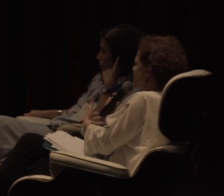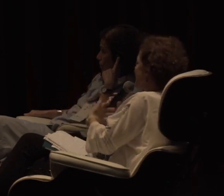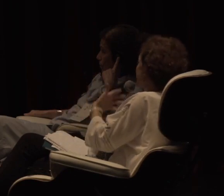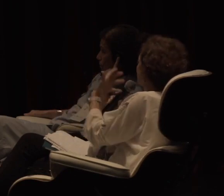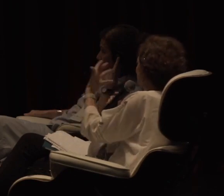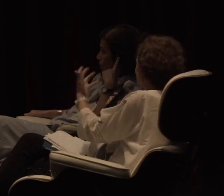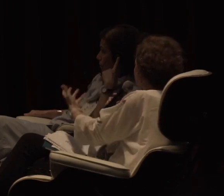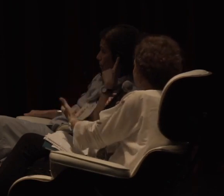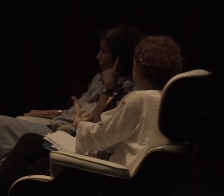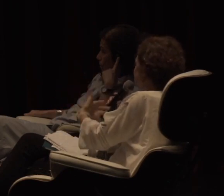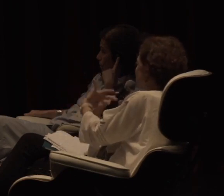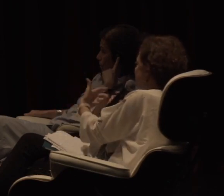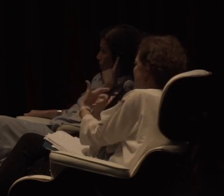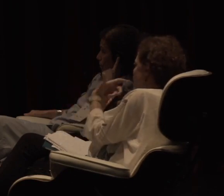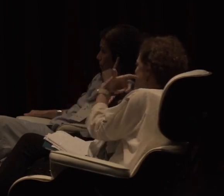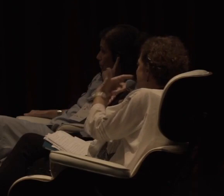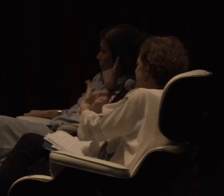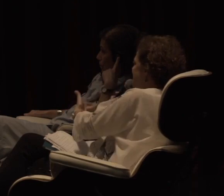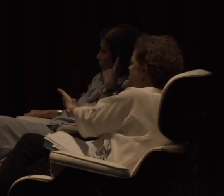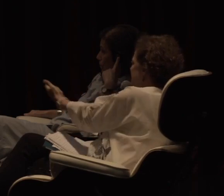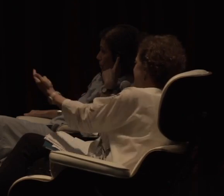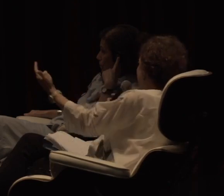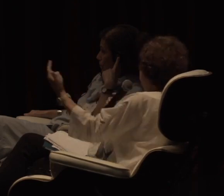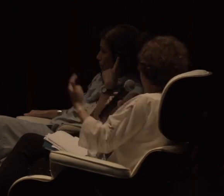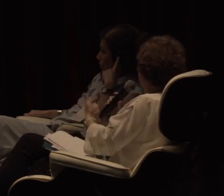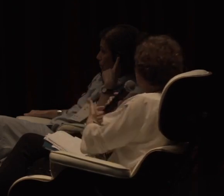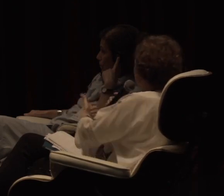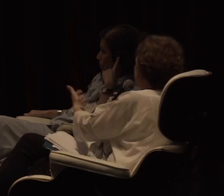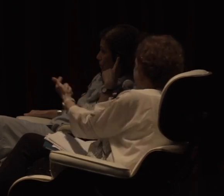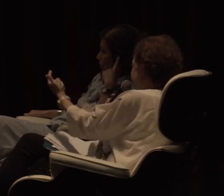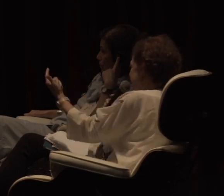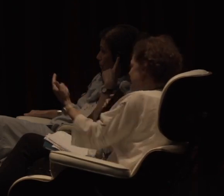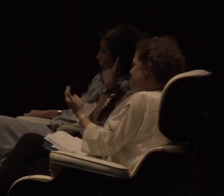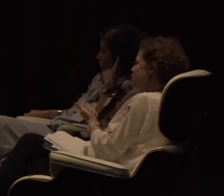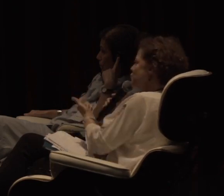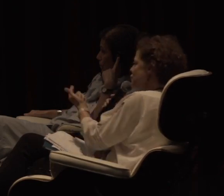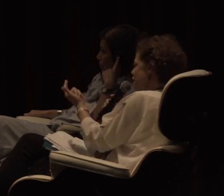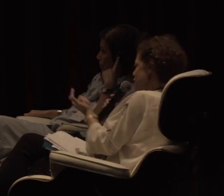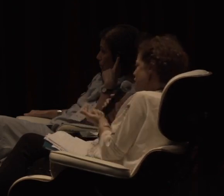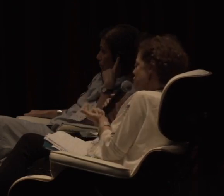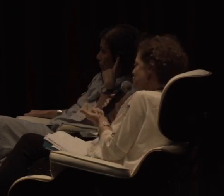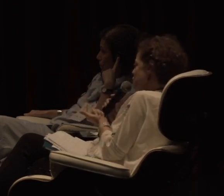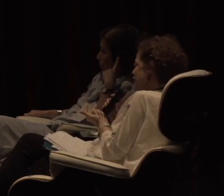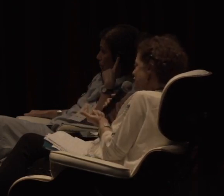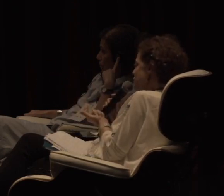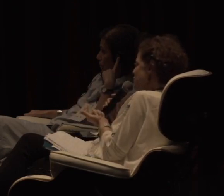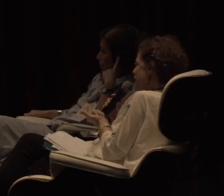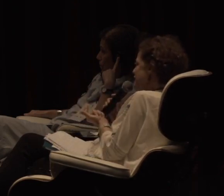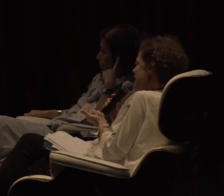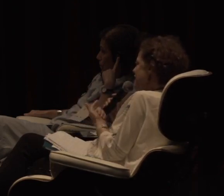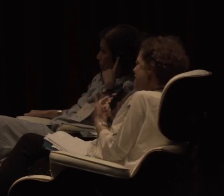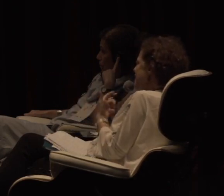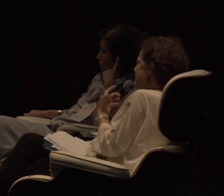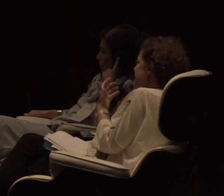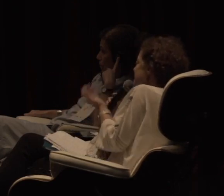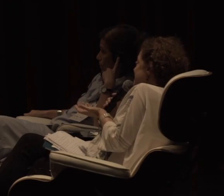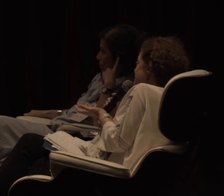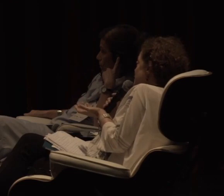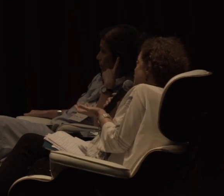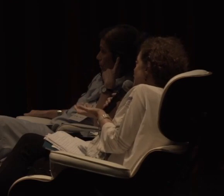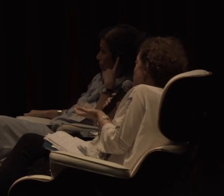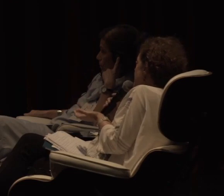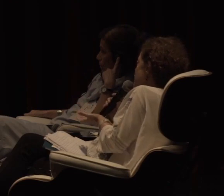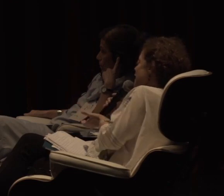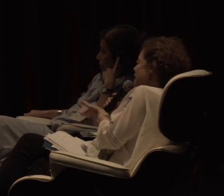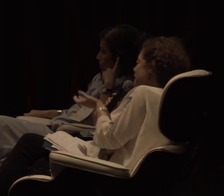podemos falar sobre a literatura, algo de um prazer que produz uma certa circularidade e